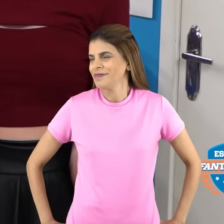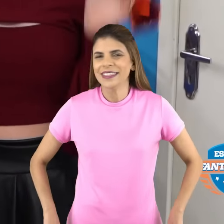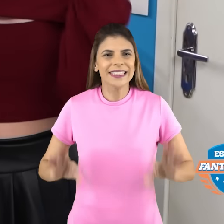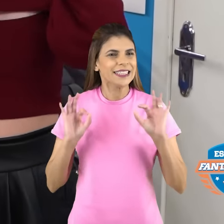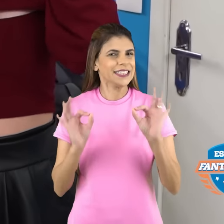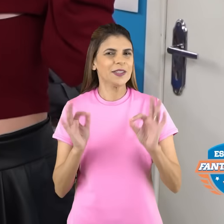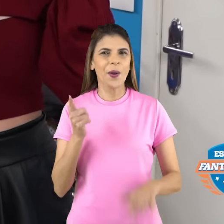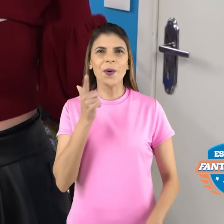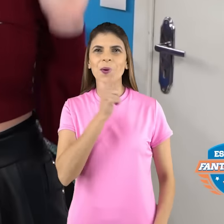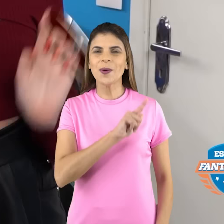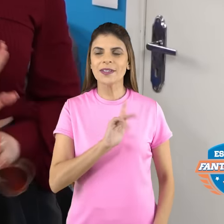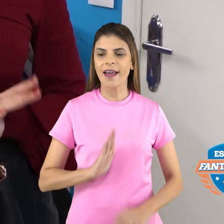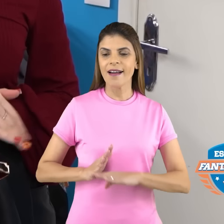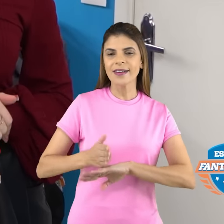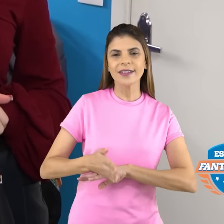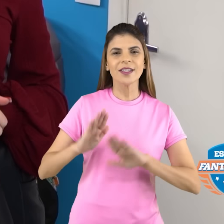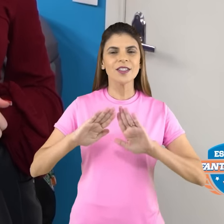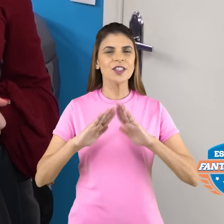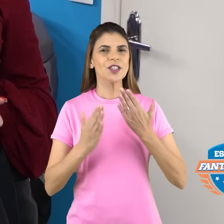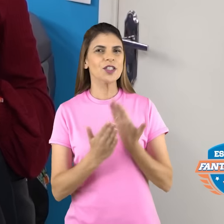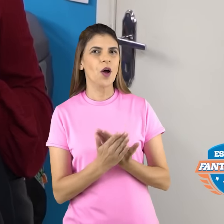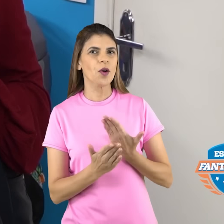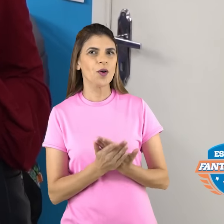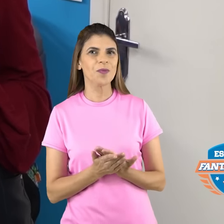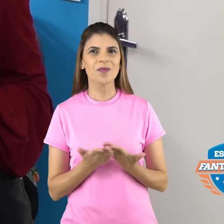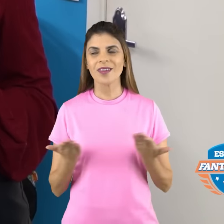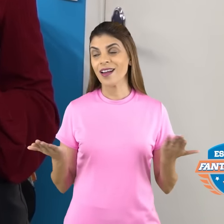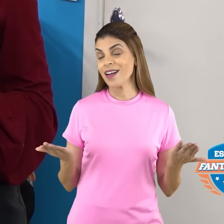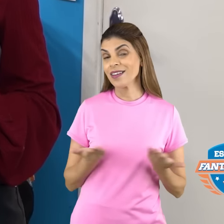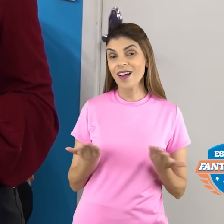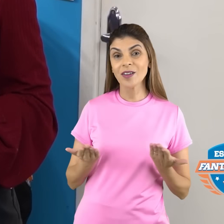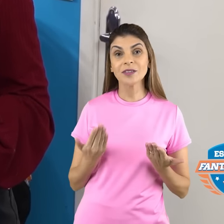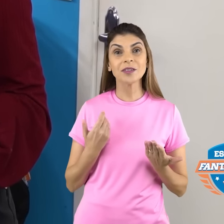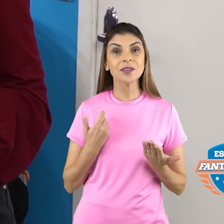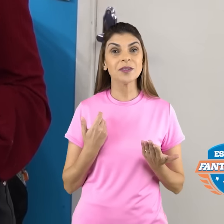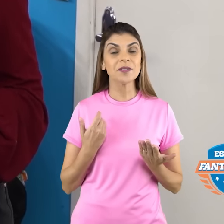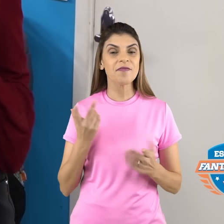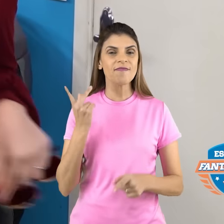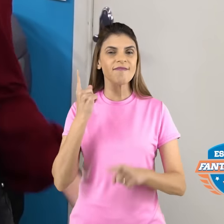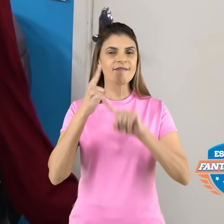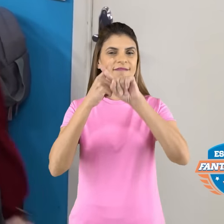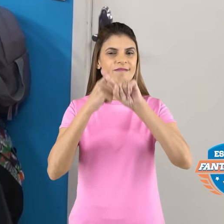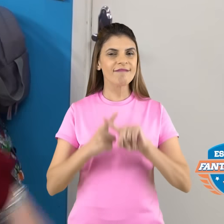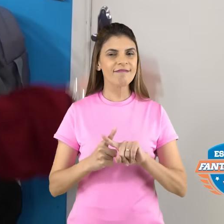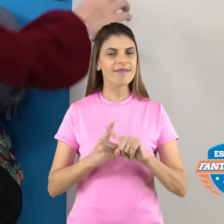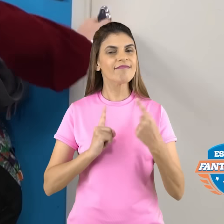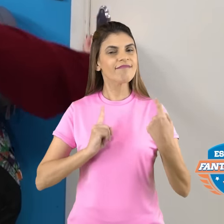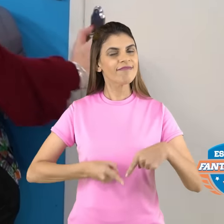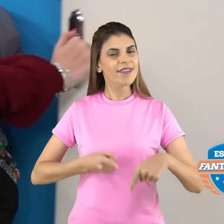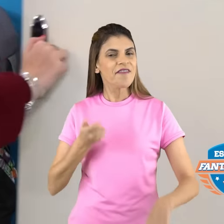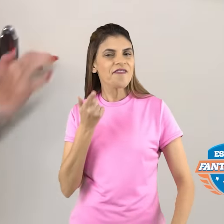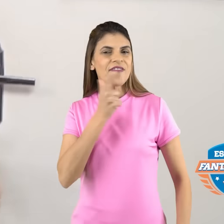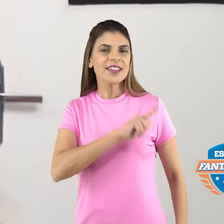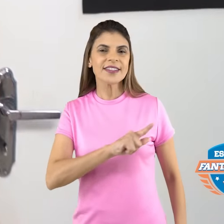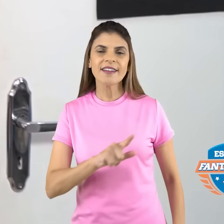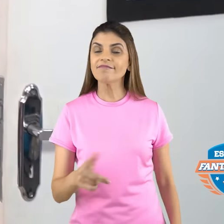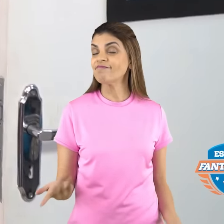Isso. Consegui entrar na escola. Agora, eu só preciso vencer a Olimpíada Sinistra.